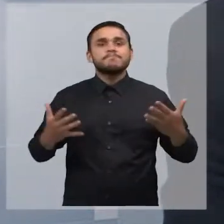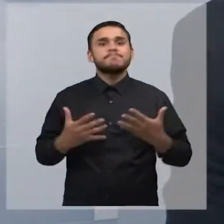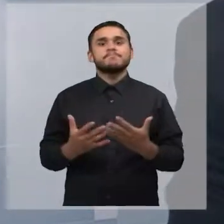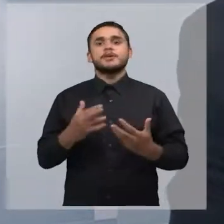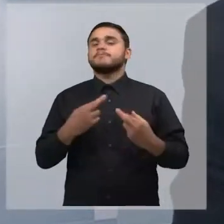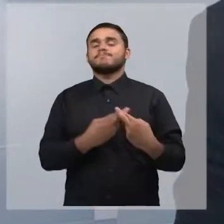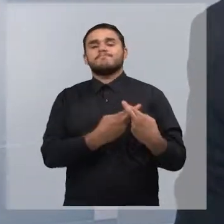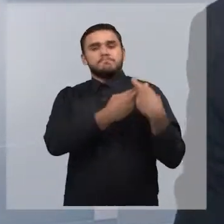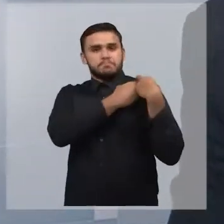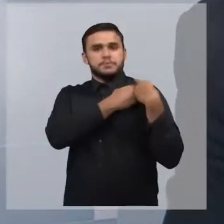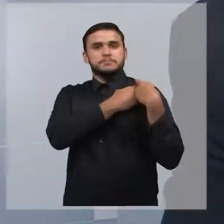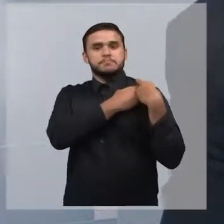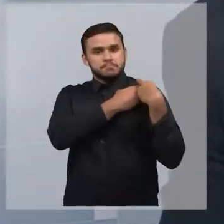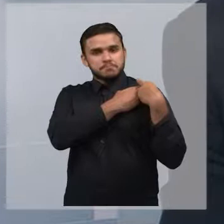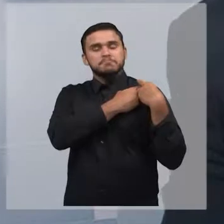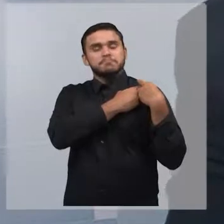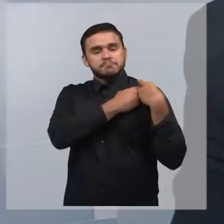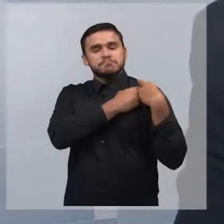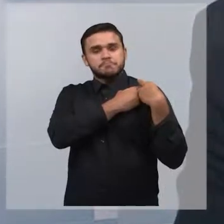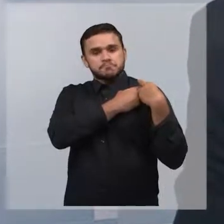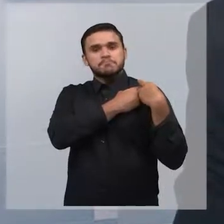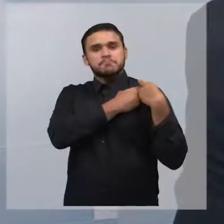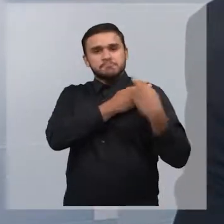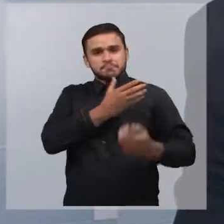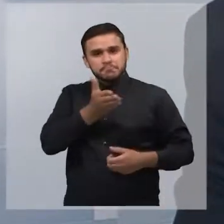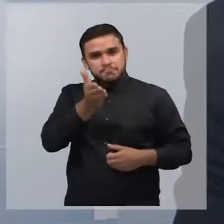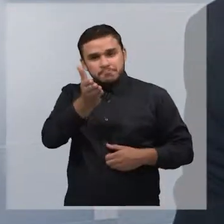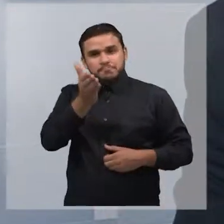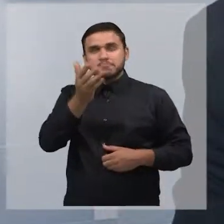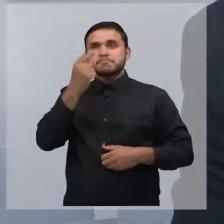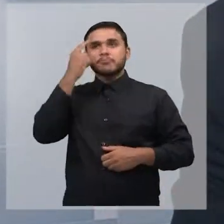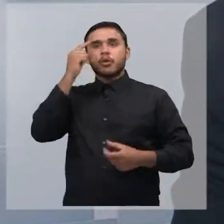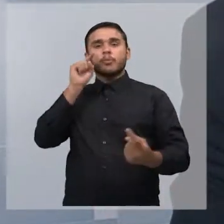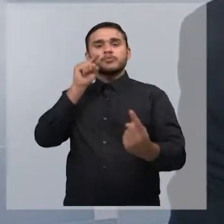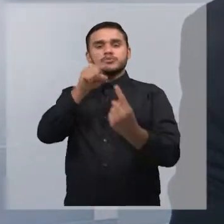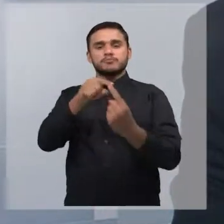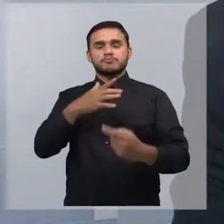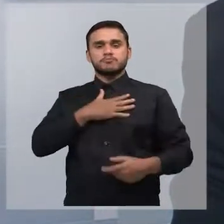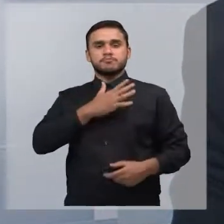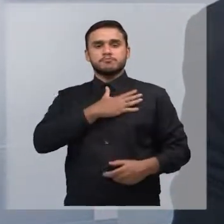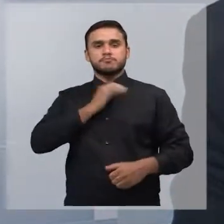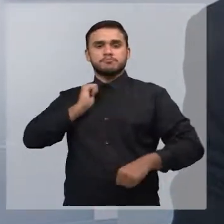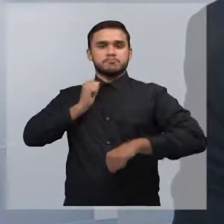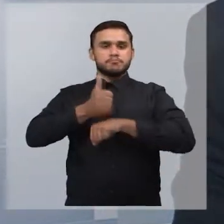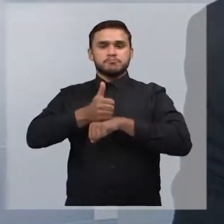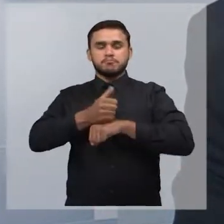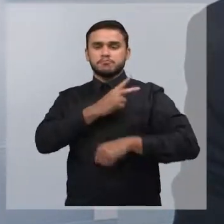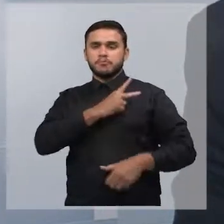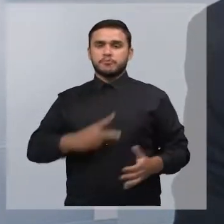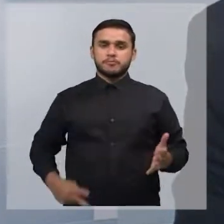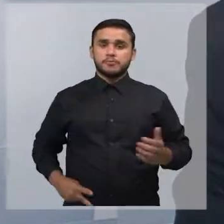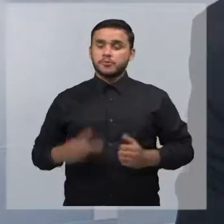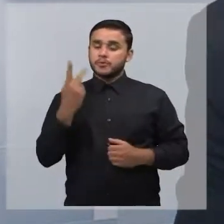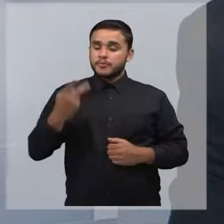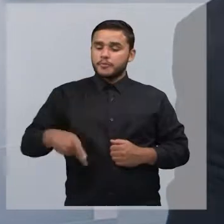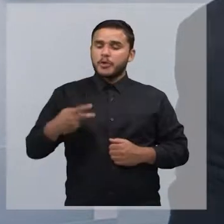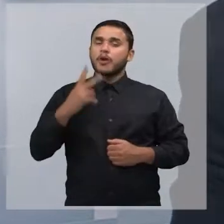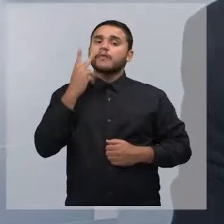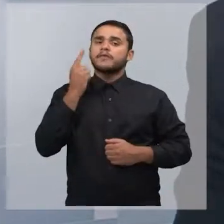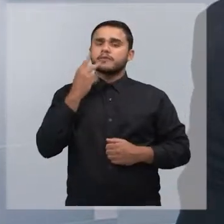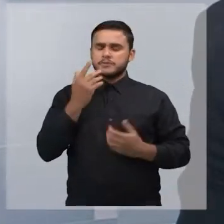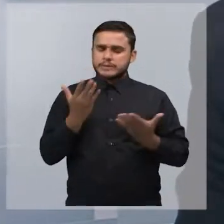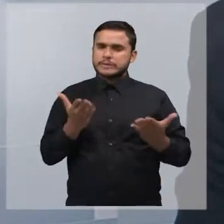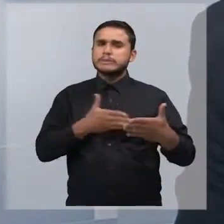do entusiasmo, a responsabilidade, que eu sempre costumo dizer, de ser vereador dessa